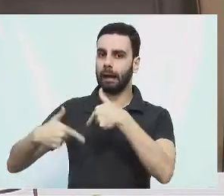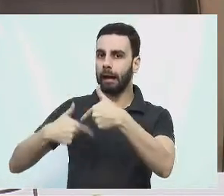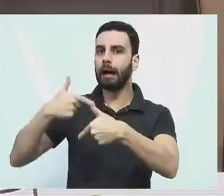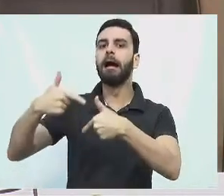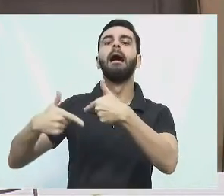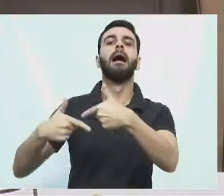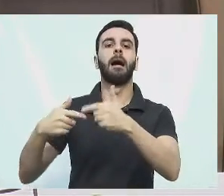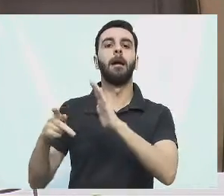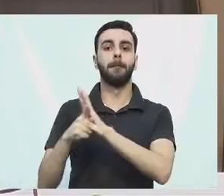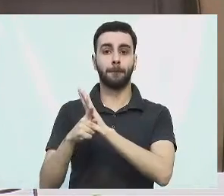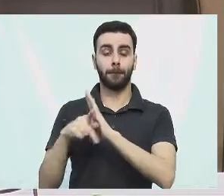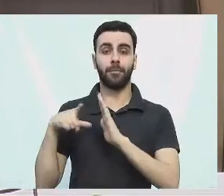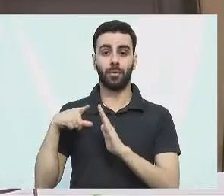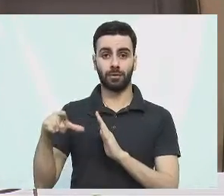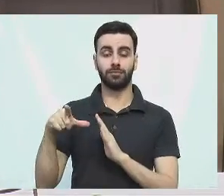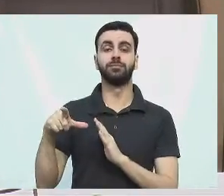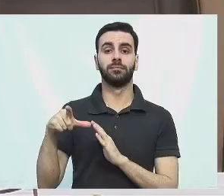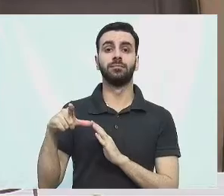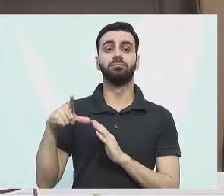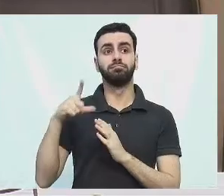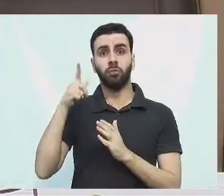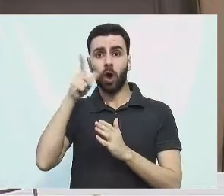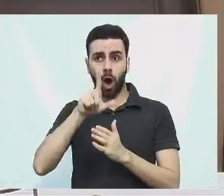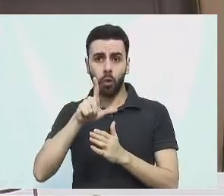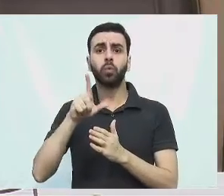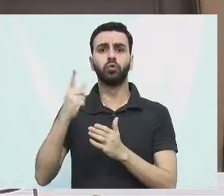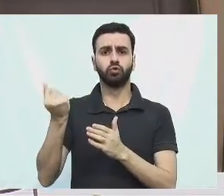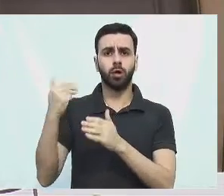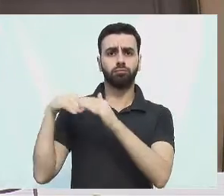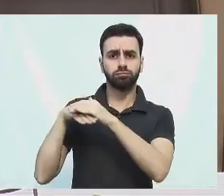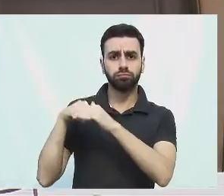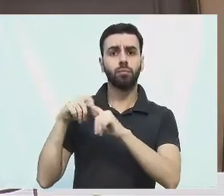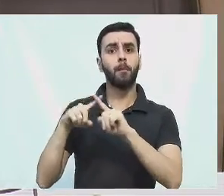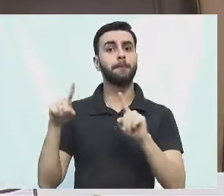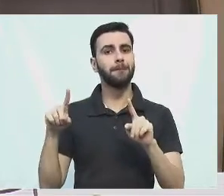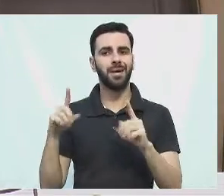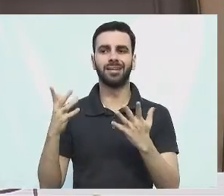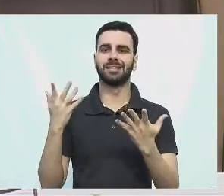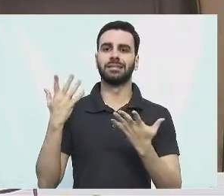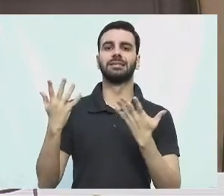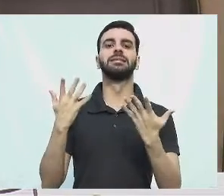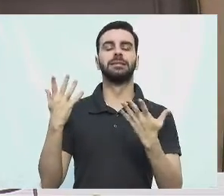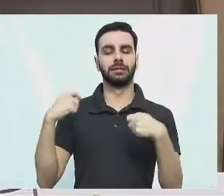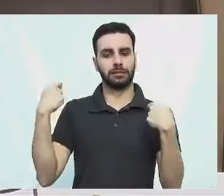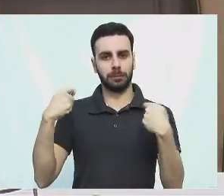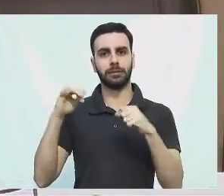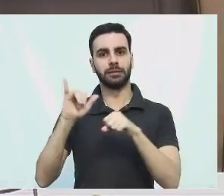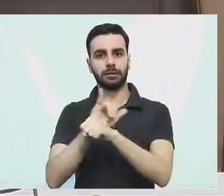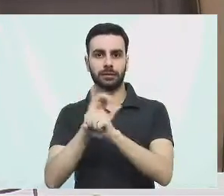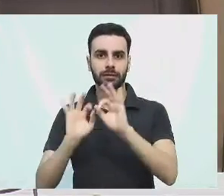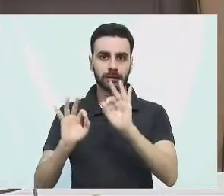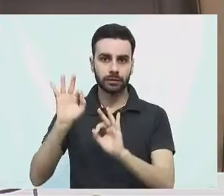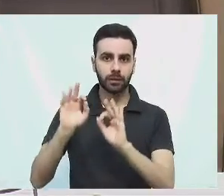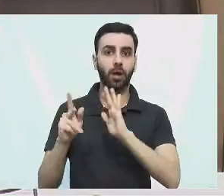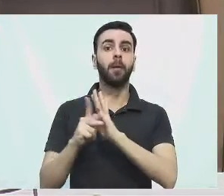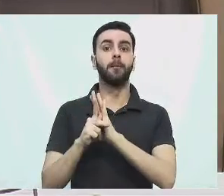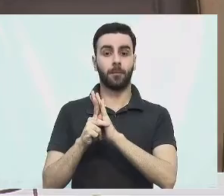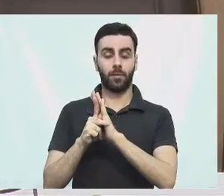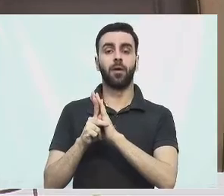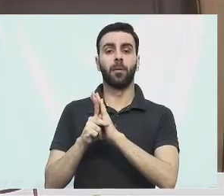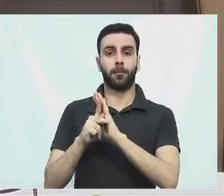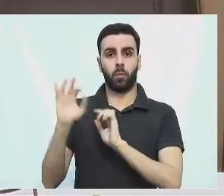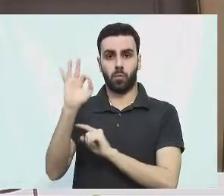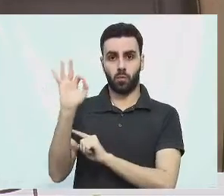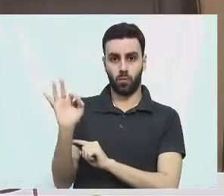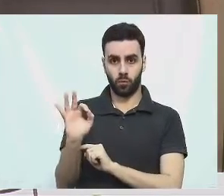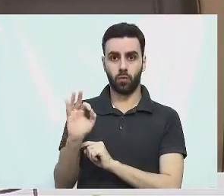As alíquotas impostas até então têm dado conta do recado, mas, por um lado, tem uma obrigação legal de ampliação da alíquota para a